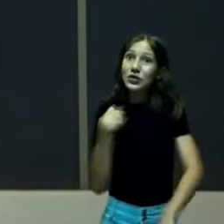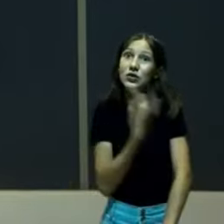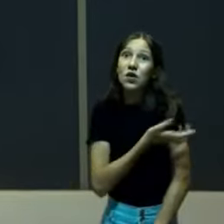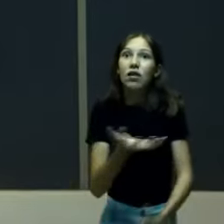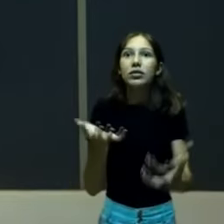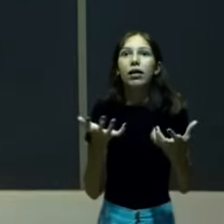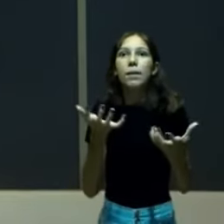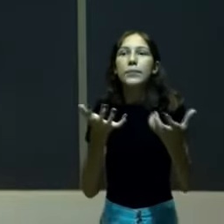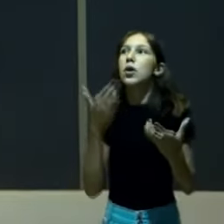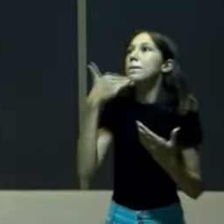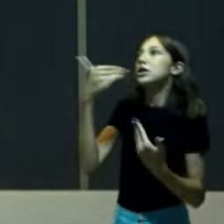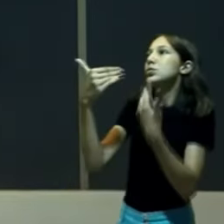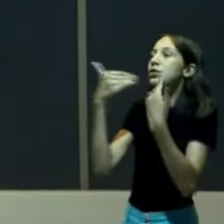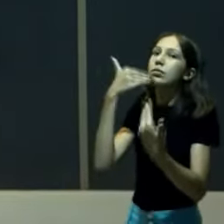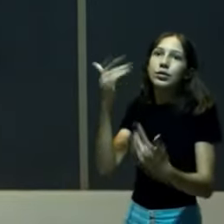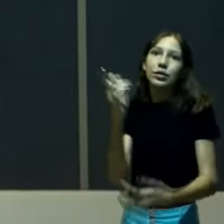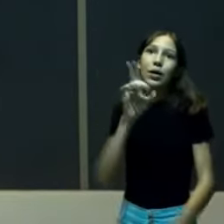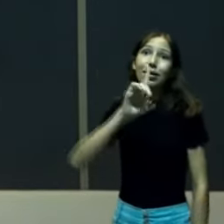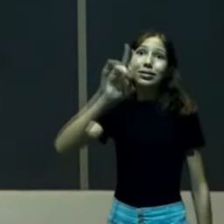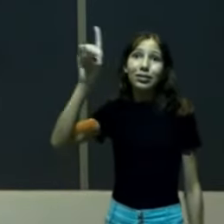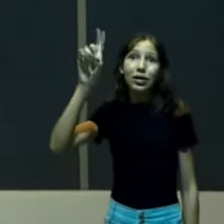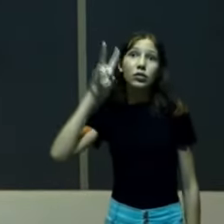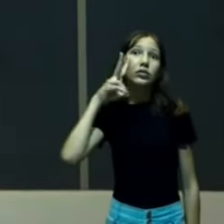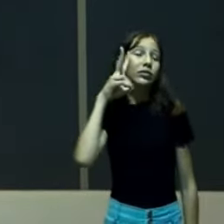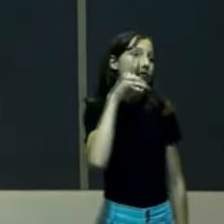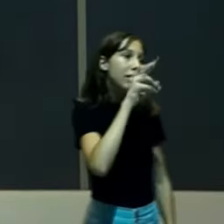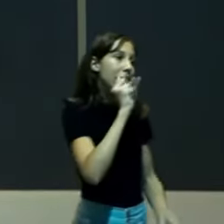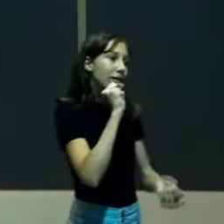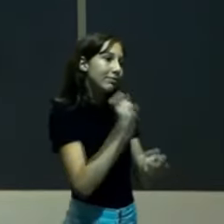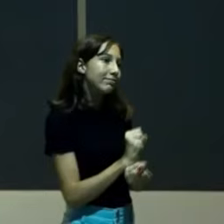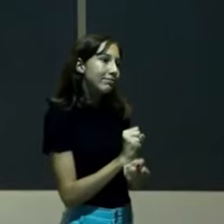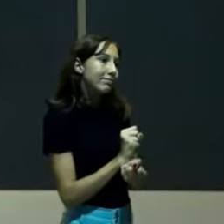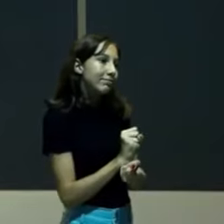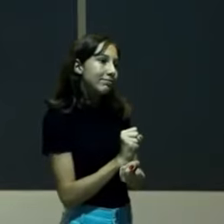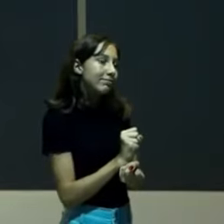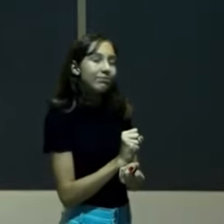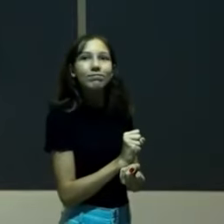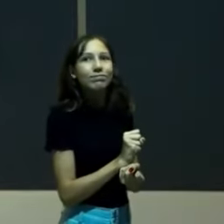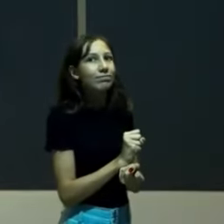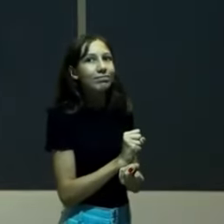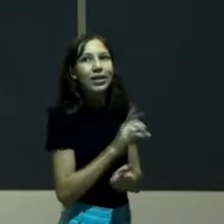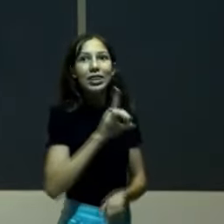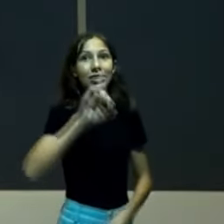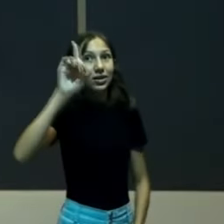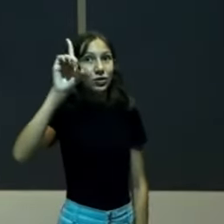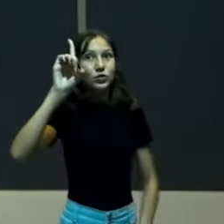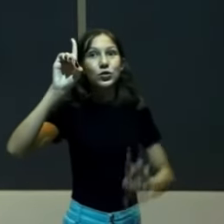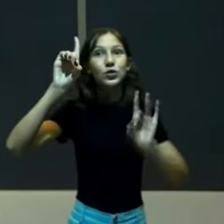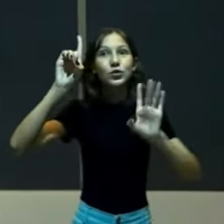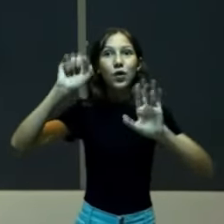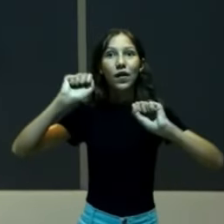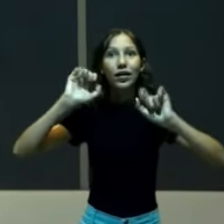Por isso que Deus não vai fazer o que você quer. Deus vai fazer o que você precisa. Deus vai te